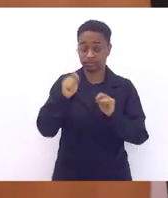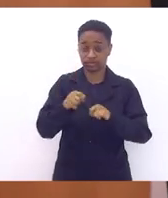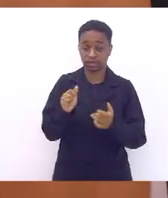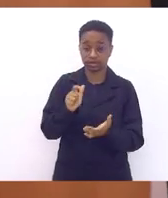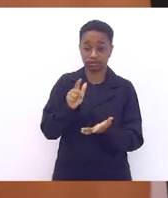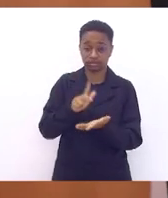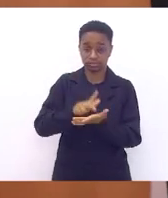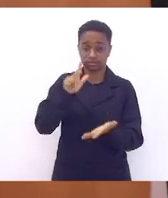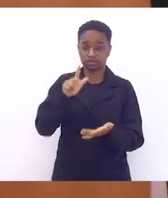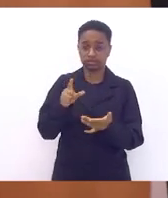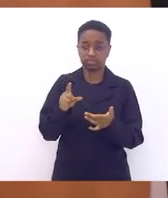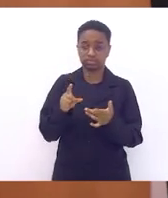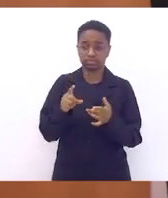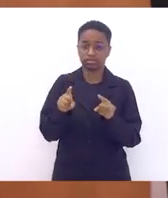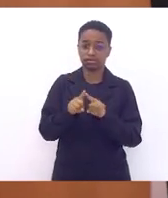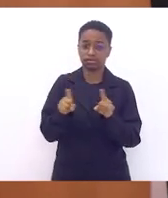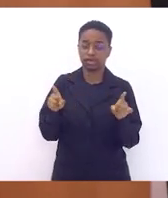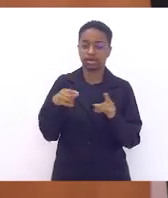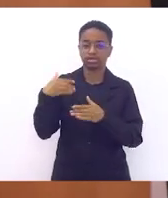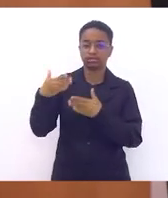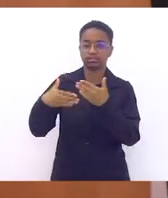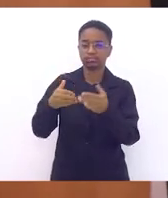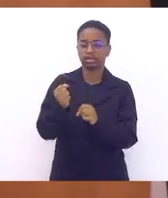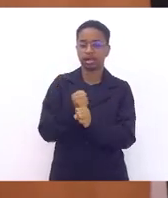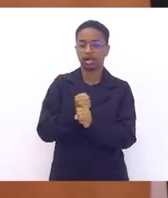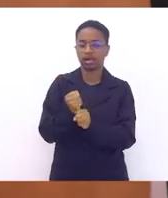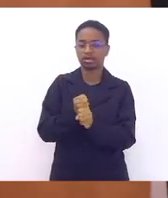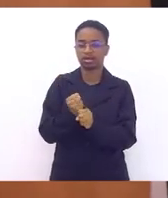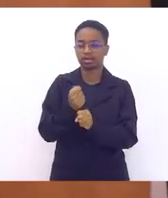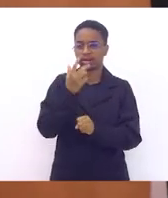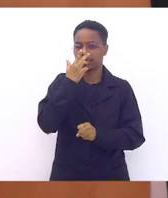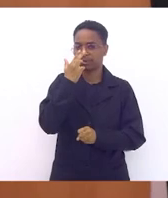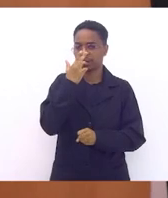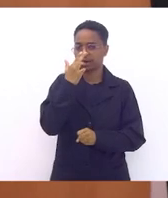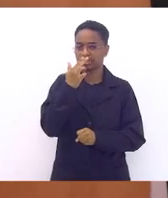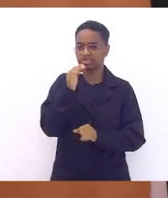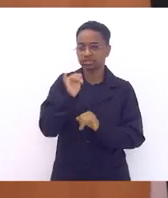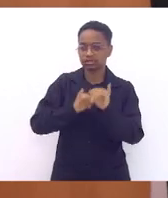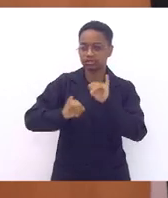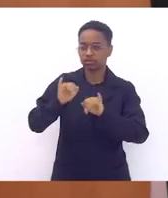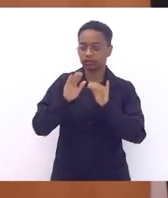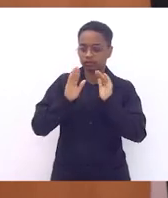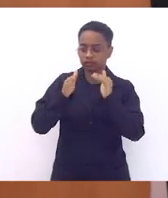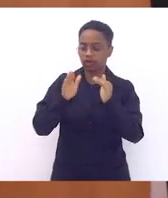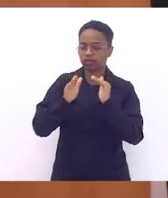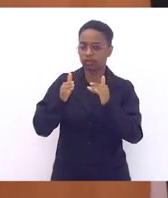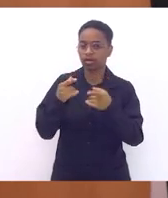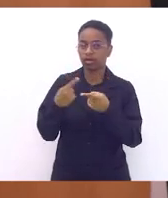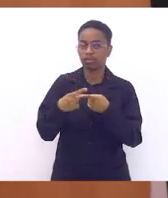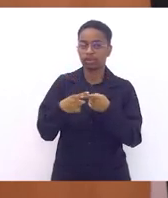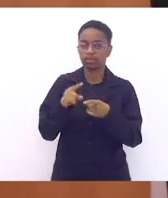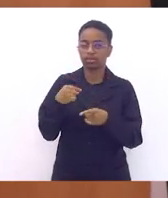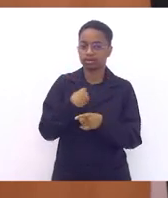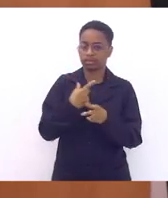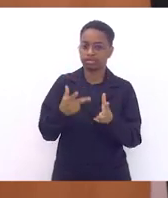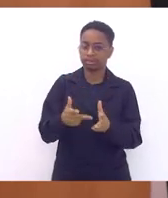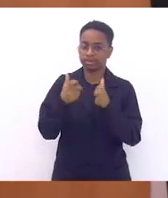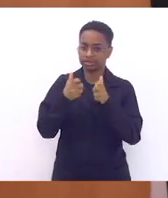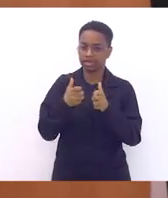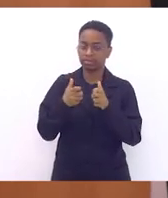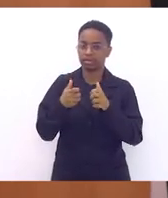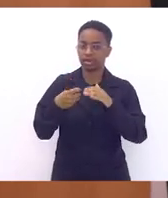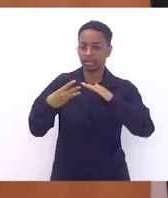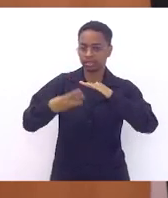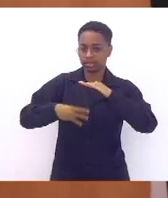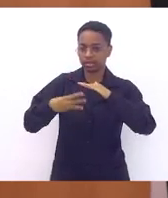diagnóstico, ao longo dos últimos anos, ela está muito lábil. A gente cada vez mais vê a terceirização dos laboratórios.